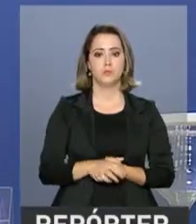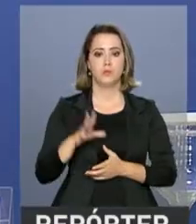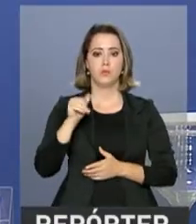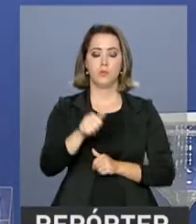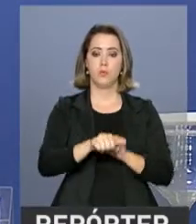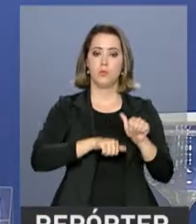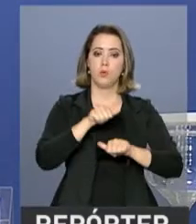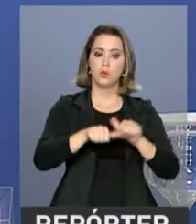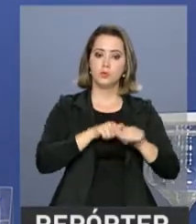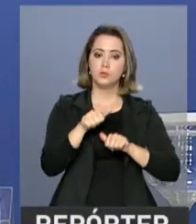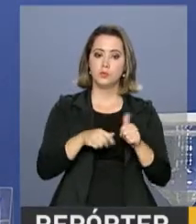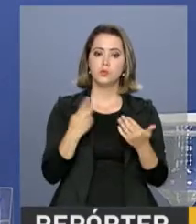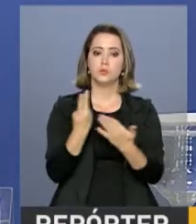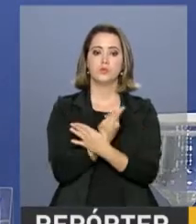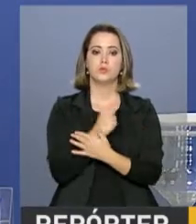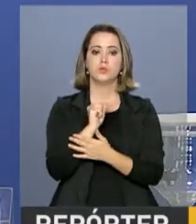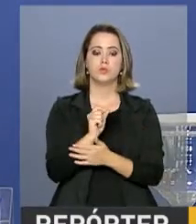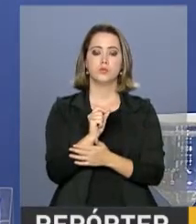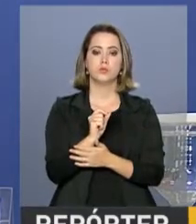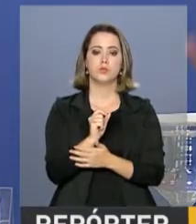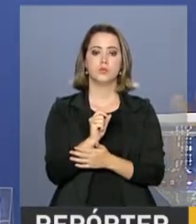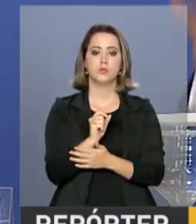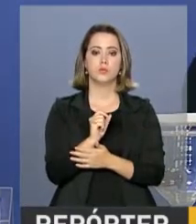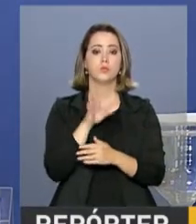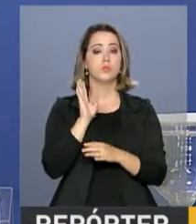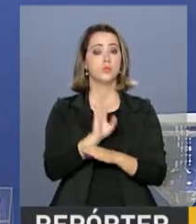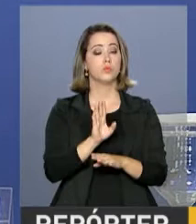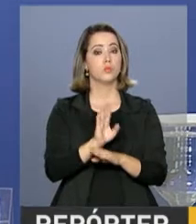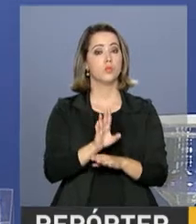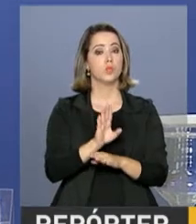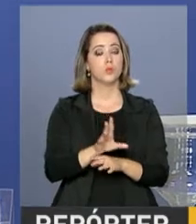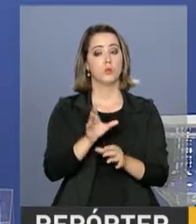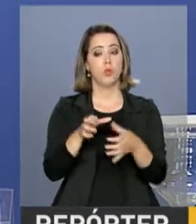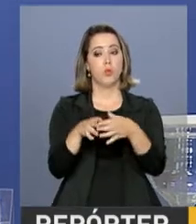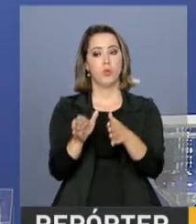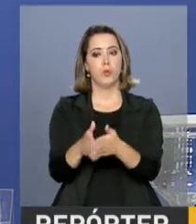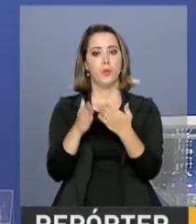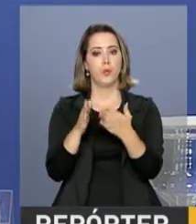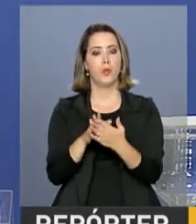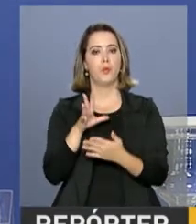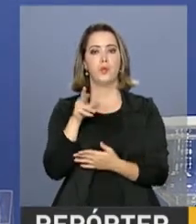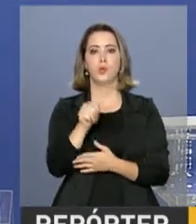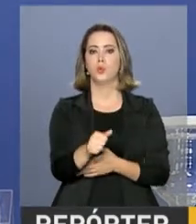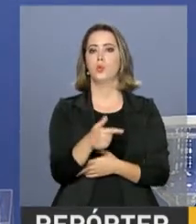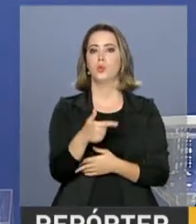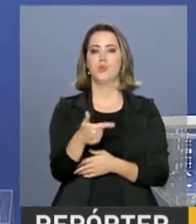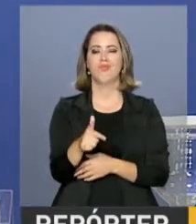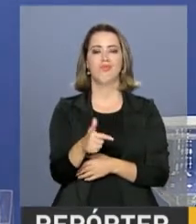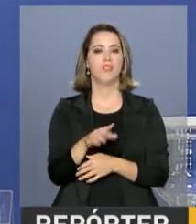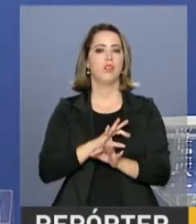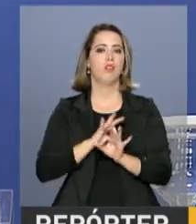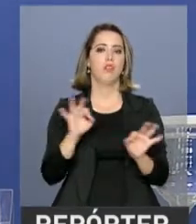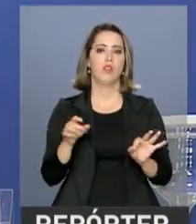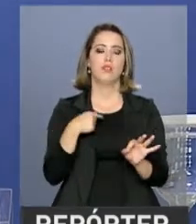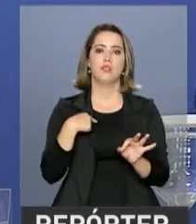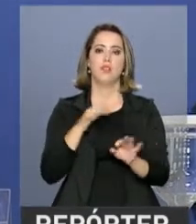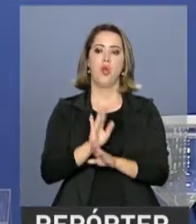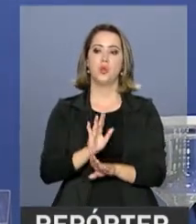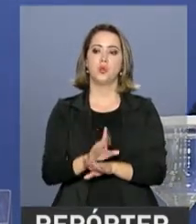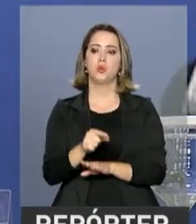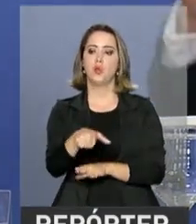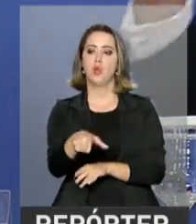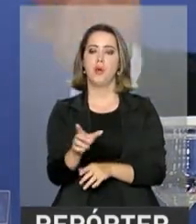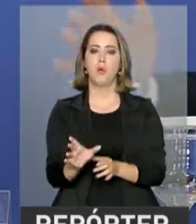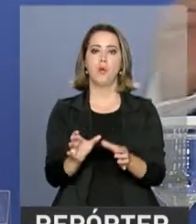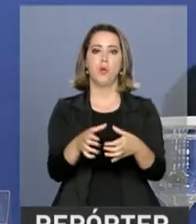modificações que foram feitas foram no sentido de atender aos mais carentes todas não tem nenhuma que tenha sido para atender a quem